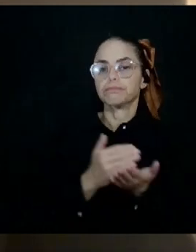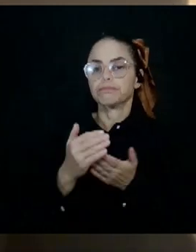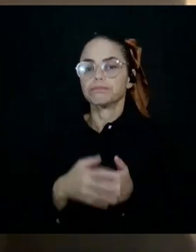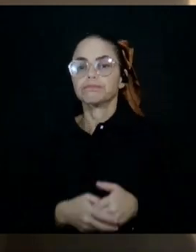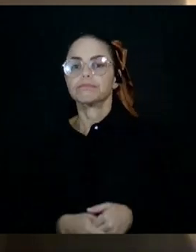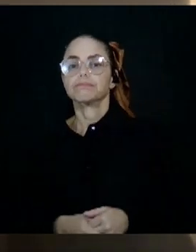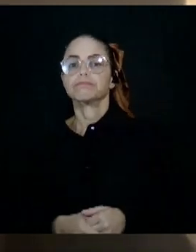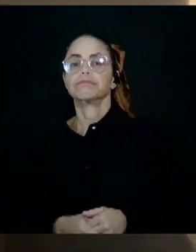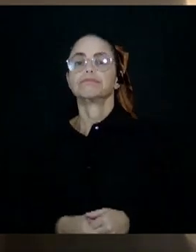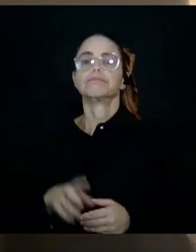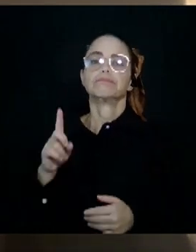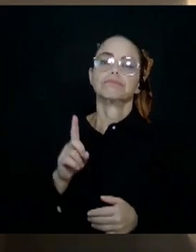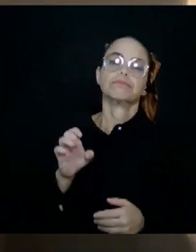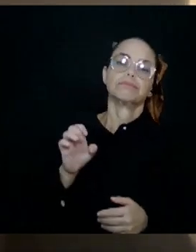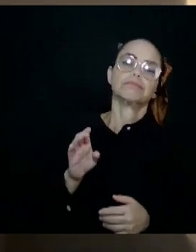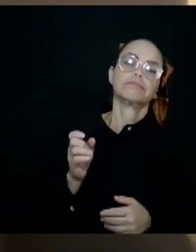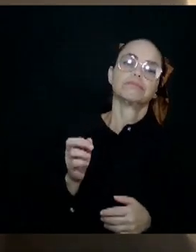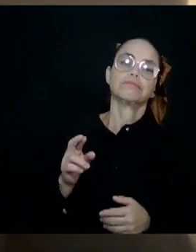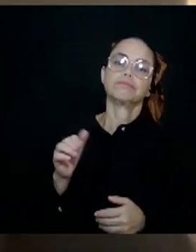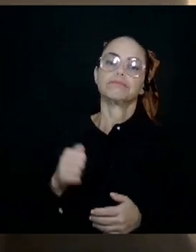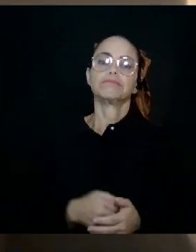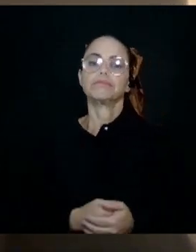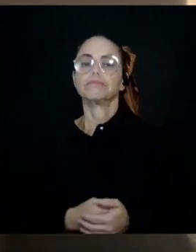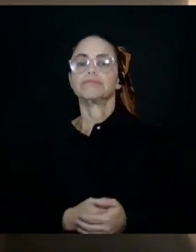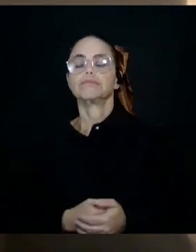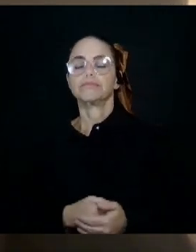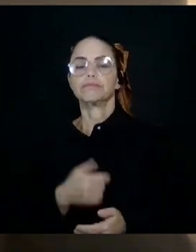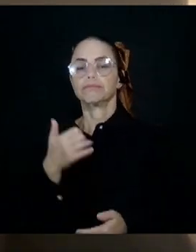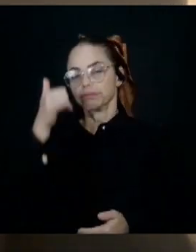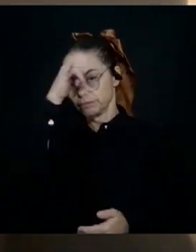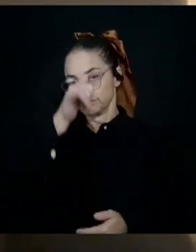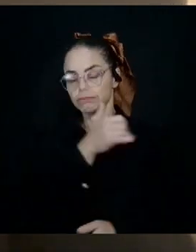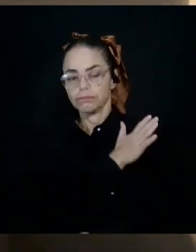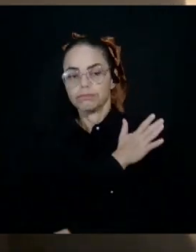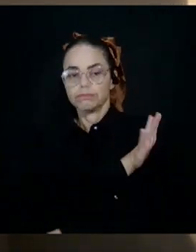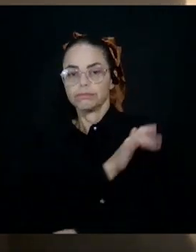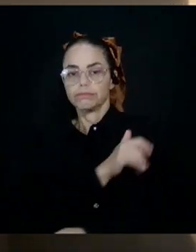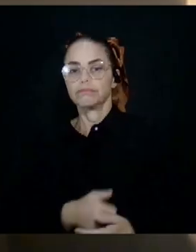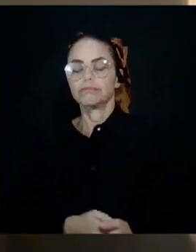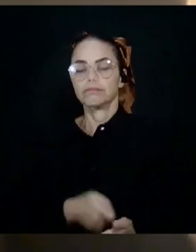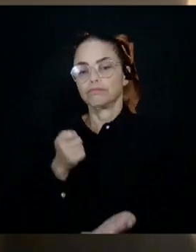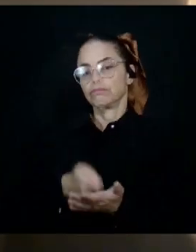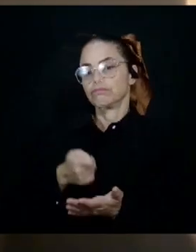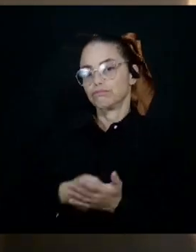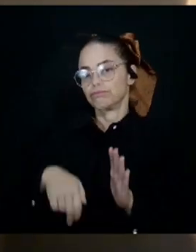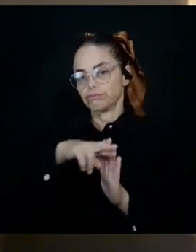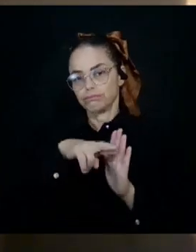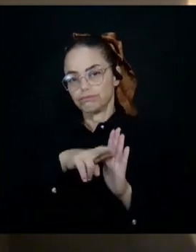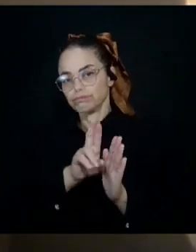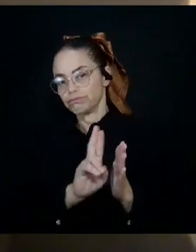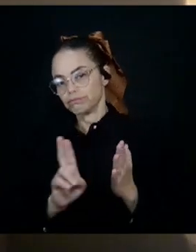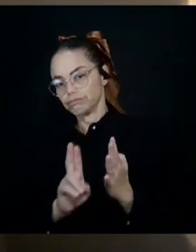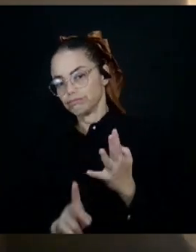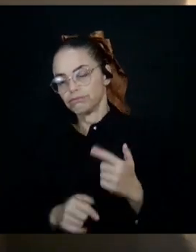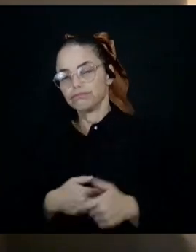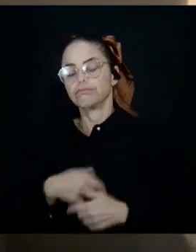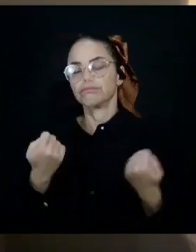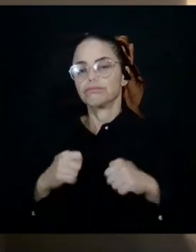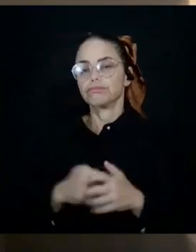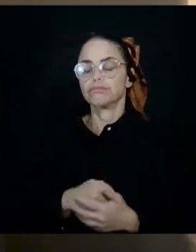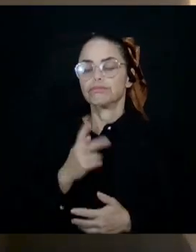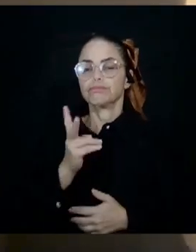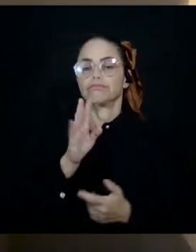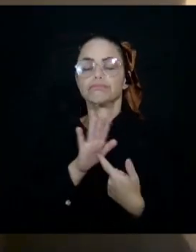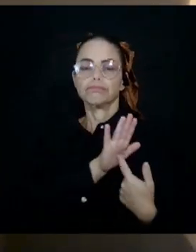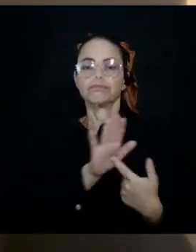falou, né? Sobre a questão do preconceito, né? E dessas imposições, né? O que a gente precisa sempre é mostrar dentro de